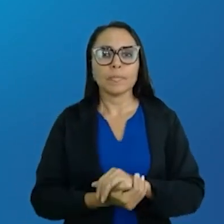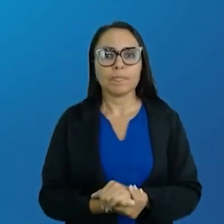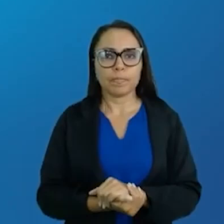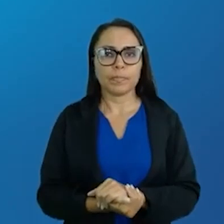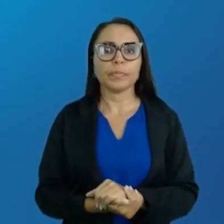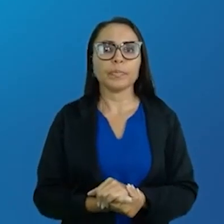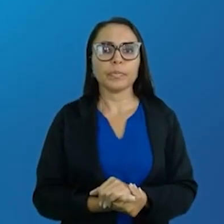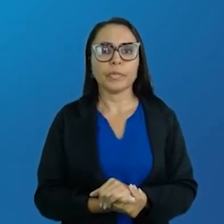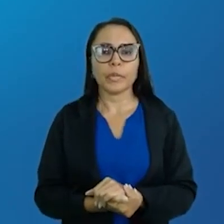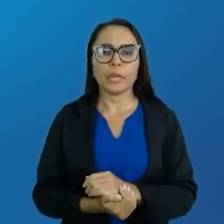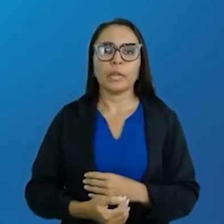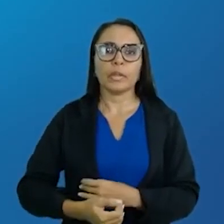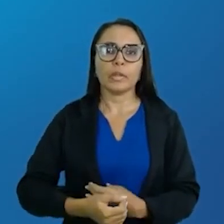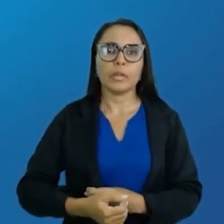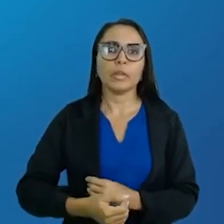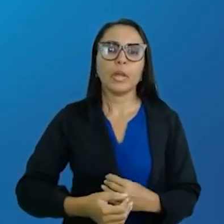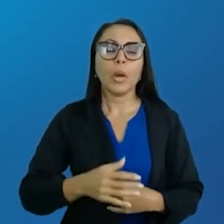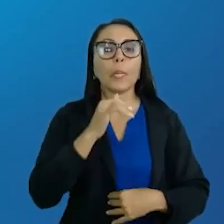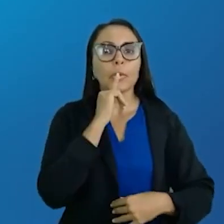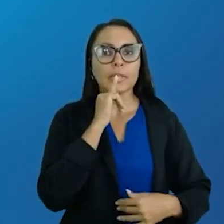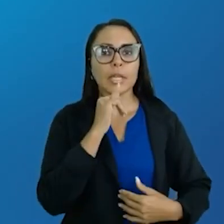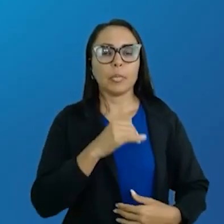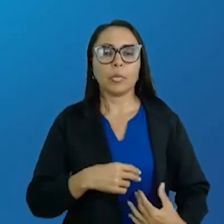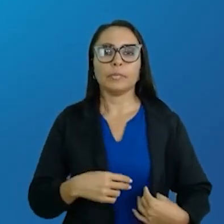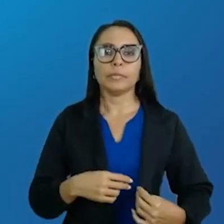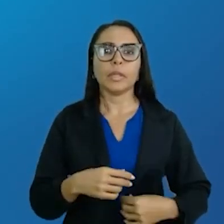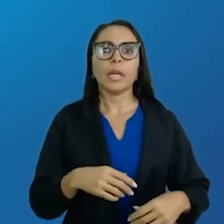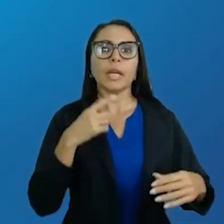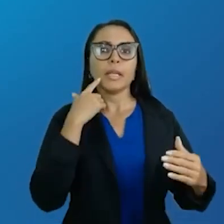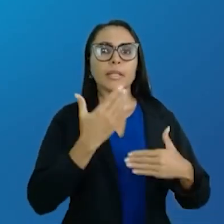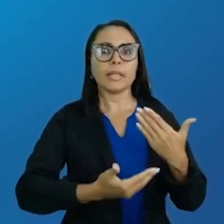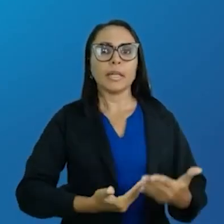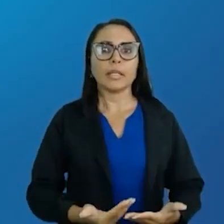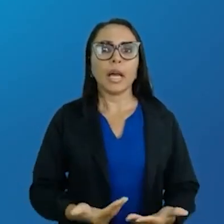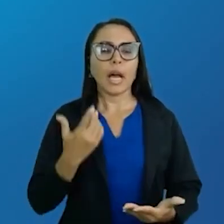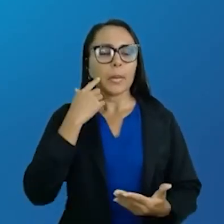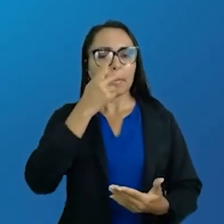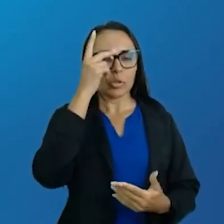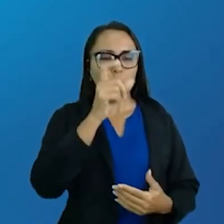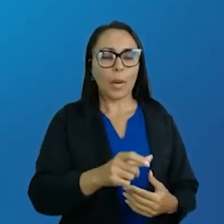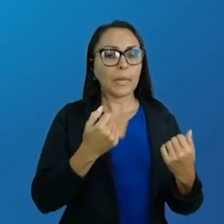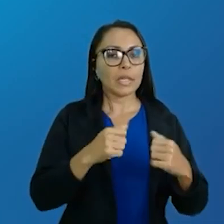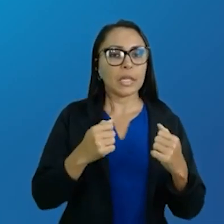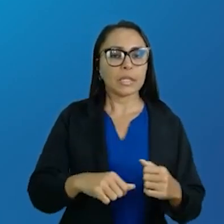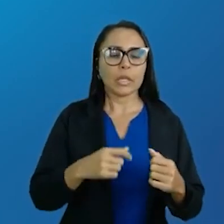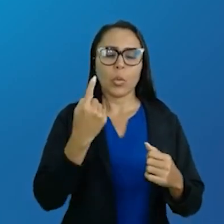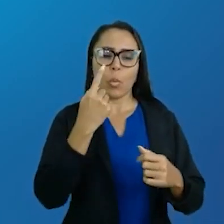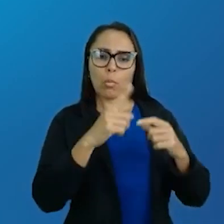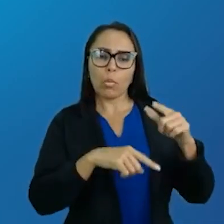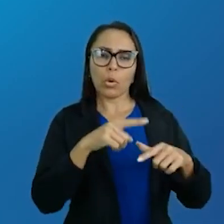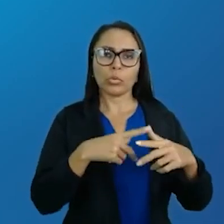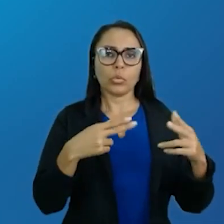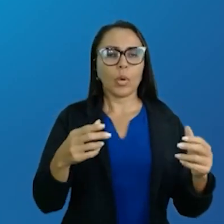atualmente, principalmente no campo de vendas, por exemplo, ela não é tratado mais, tipo, a pessoa precisa de um produto, a pessoa quer comprar aquele produto,